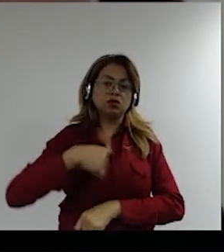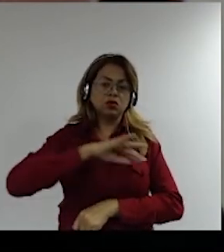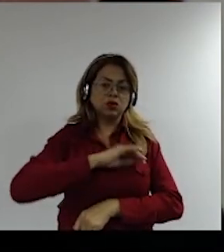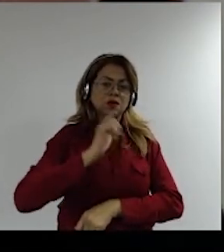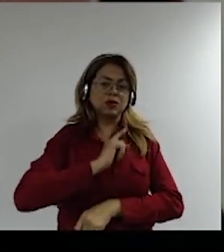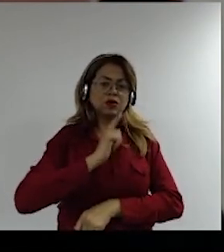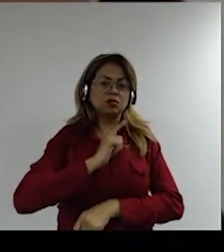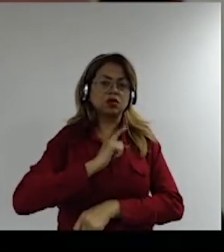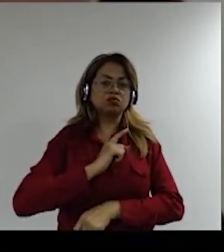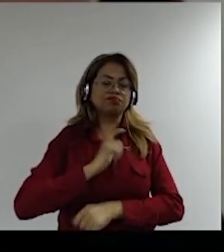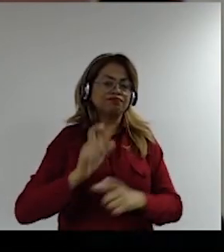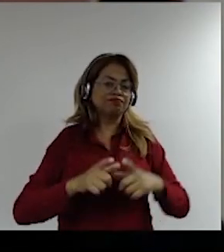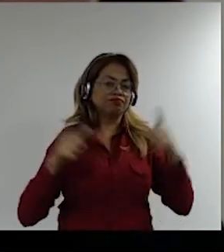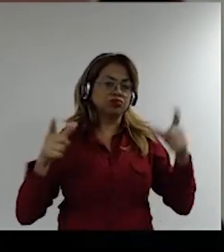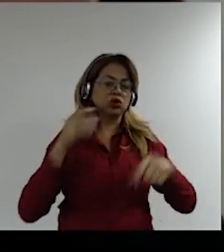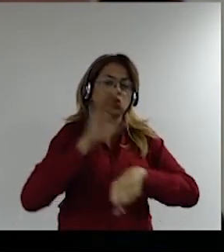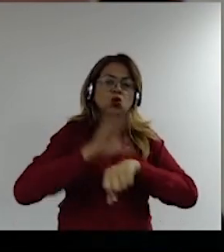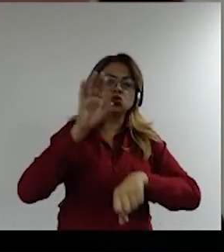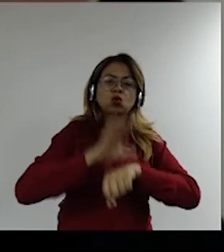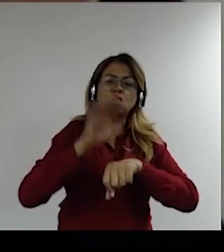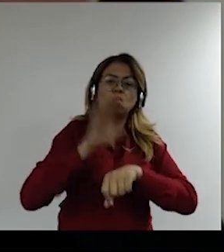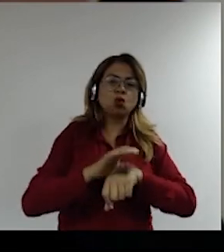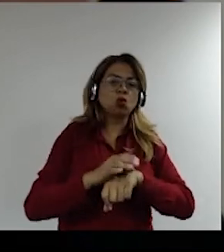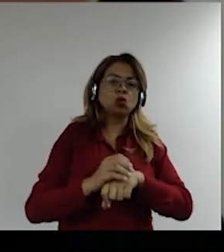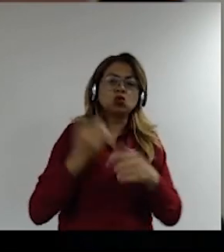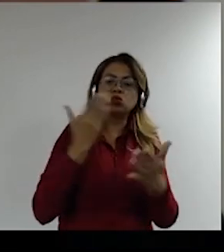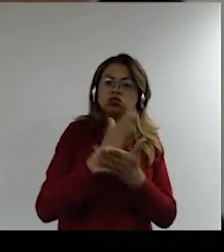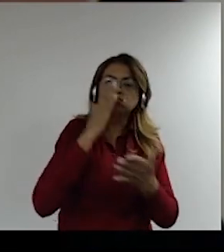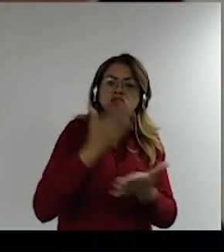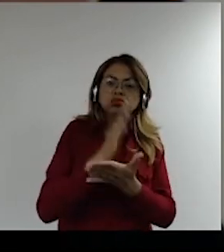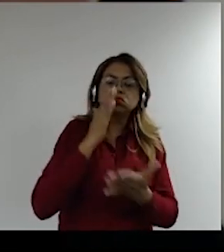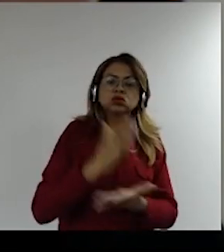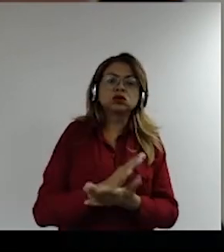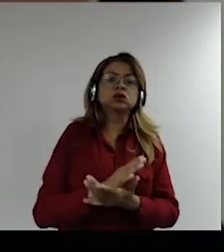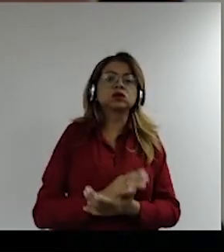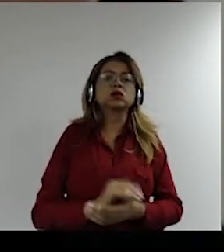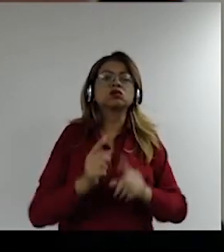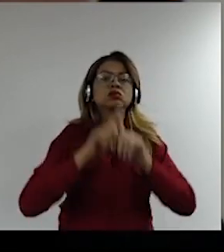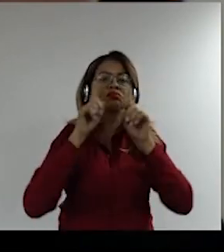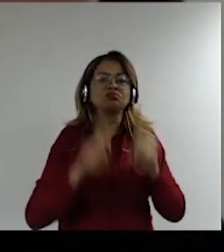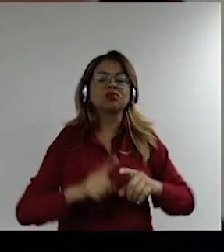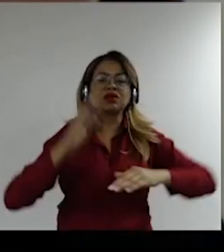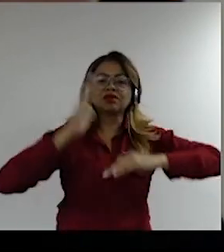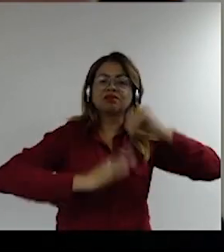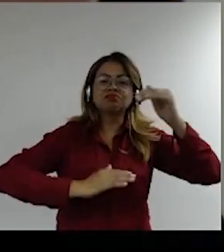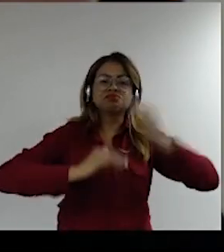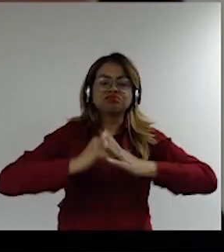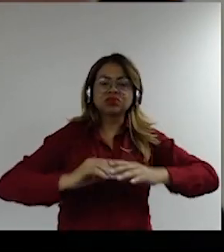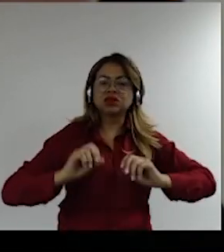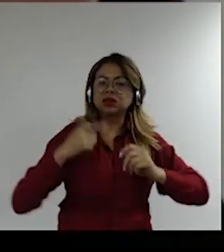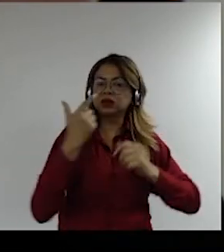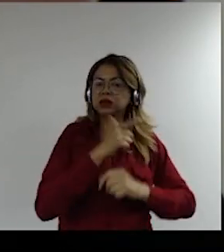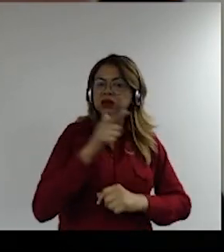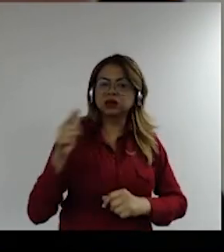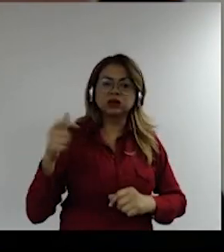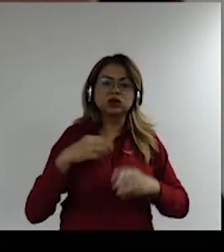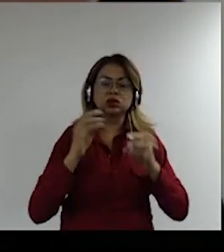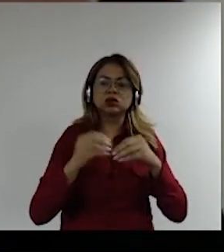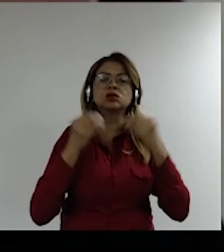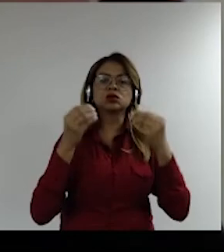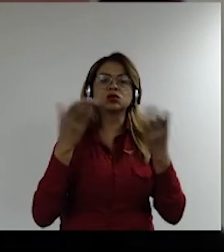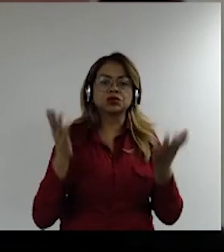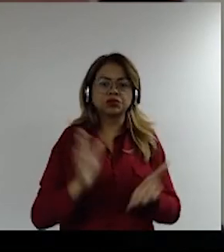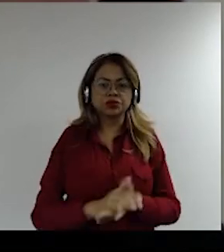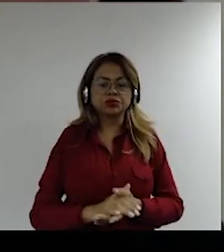um enorme quantitativo de cursos autorizados sem a menor qualidade, sem a menor possibilidade de estar exercendo